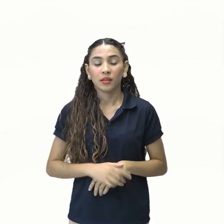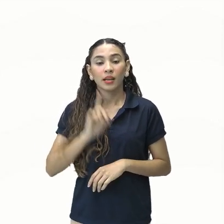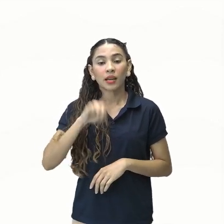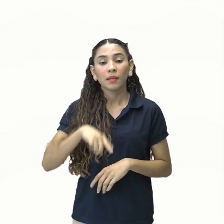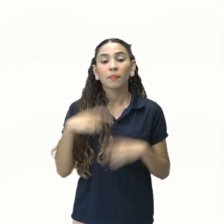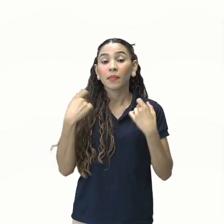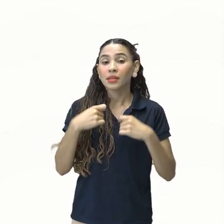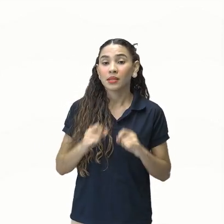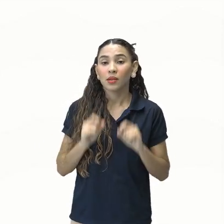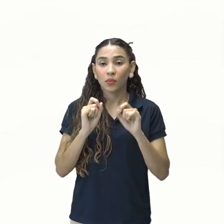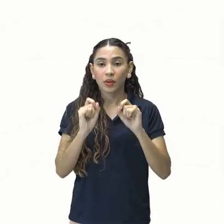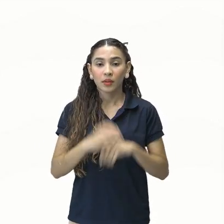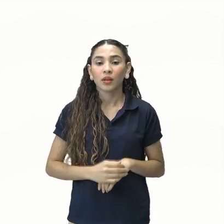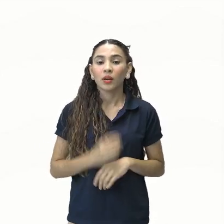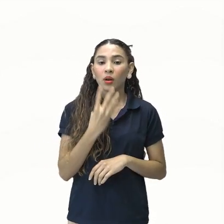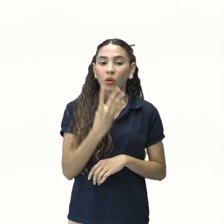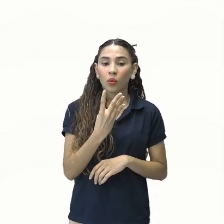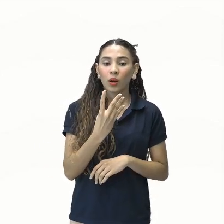serão necessários